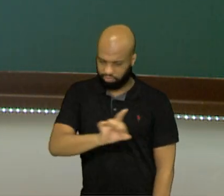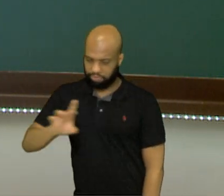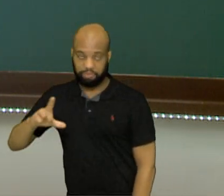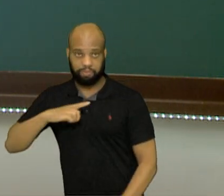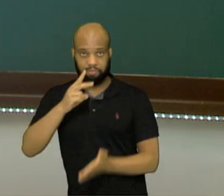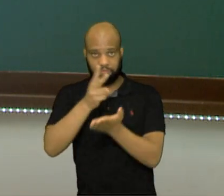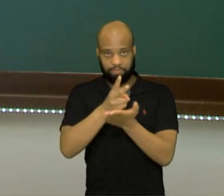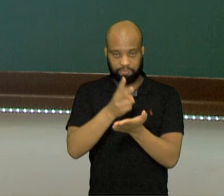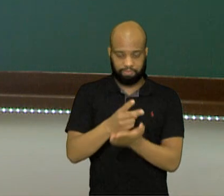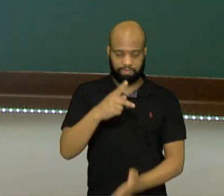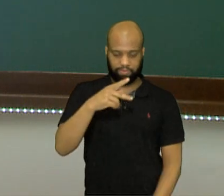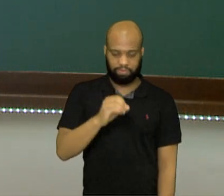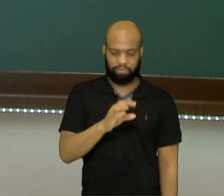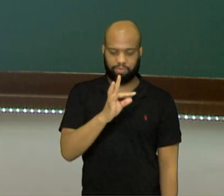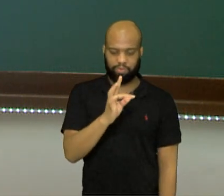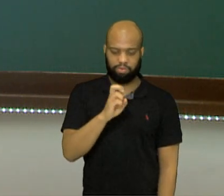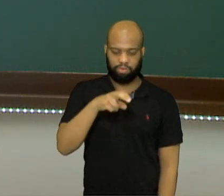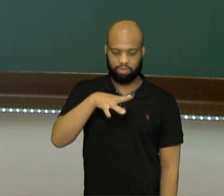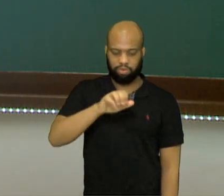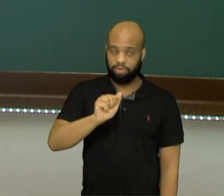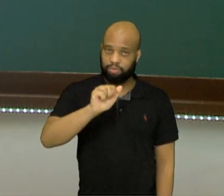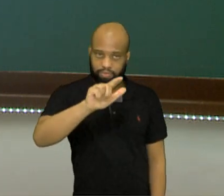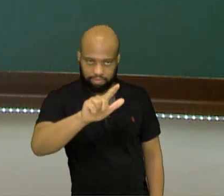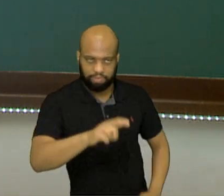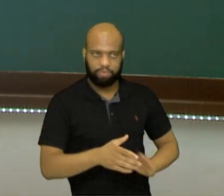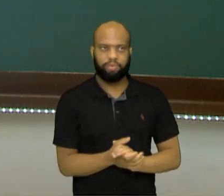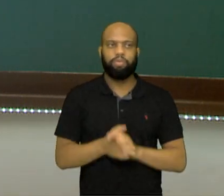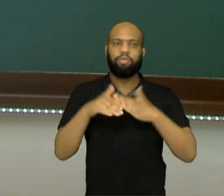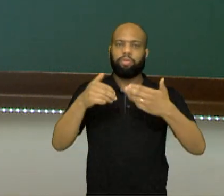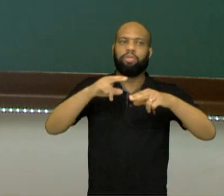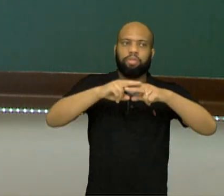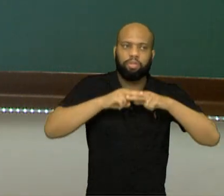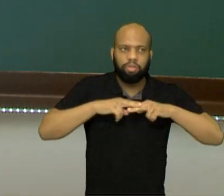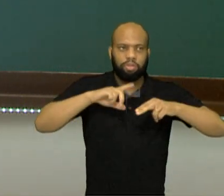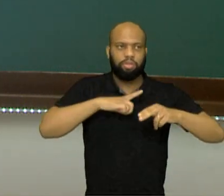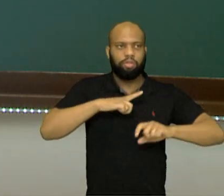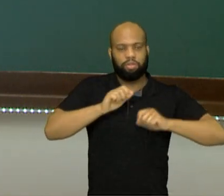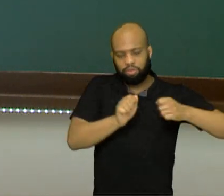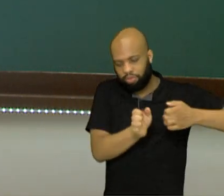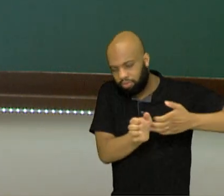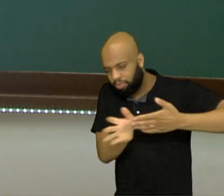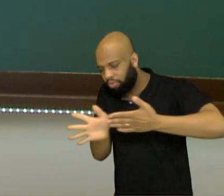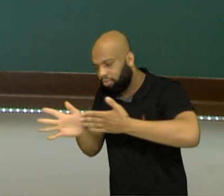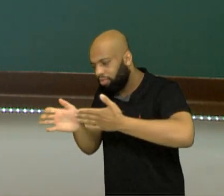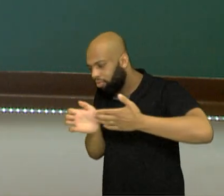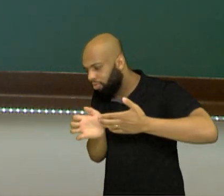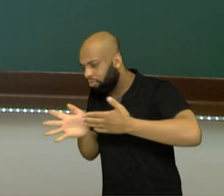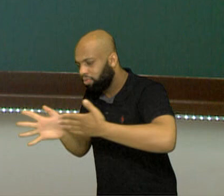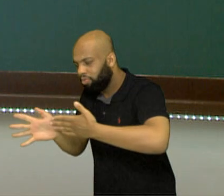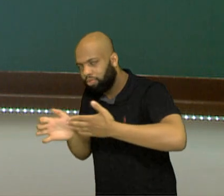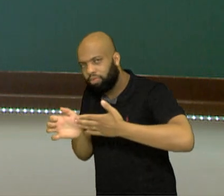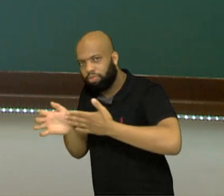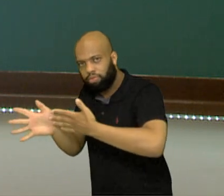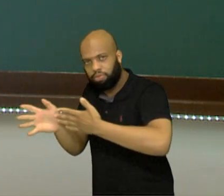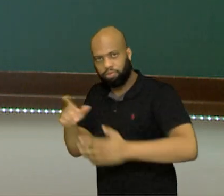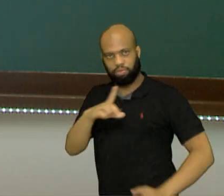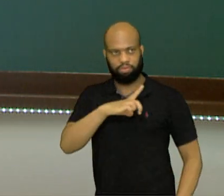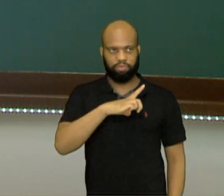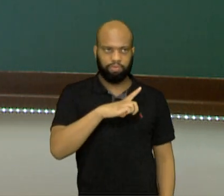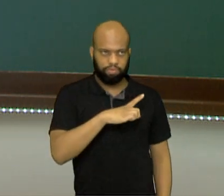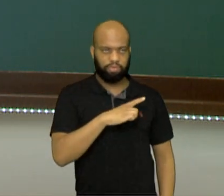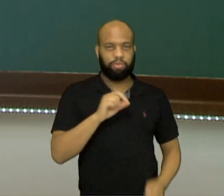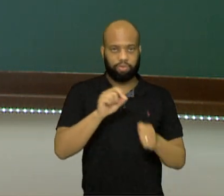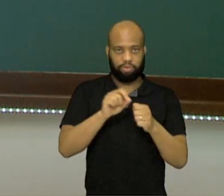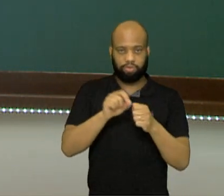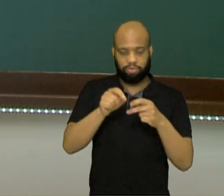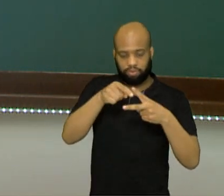elétrico também vai cortar perpendicularmente essa superfície. Por isso as linhas de contorno, né, que são